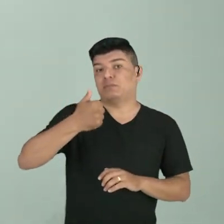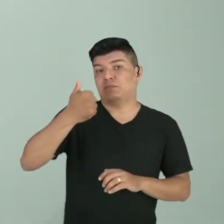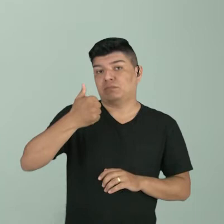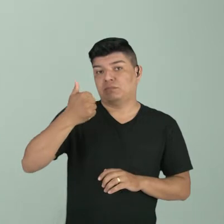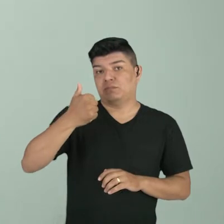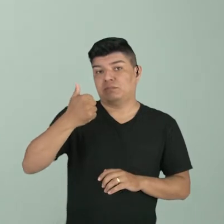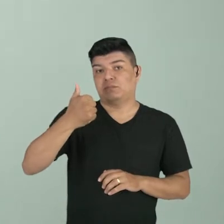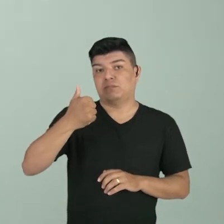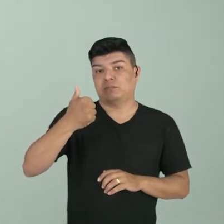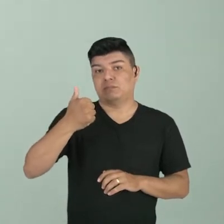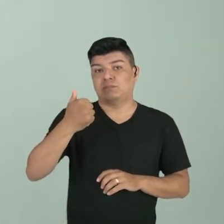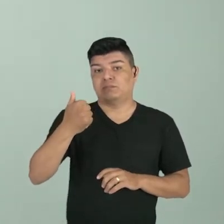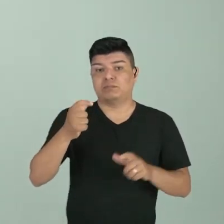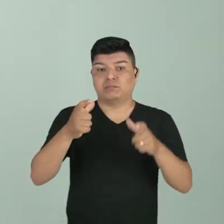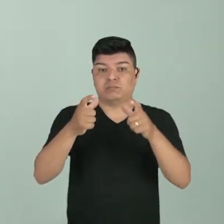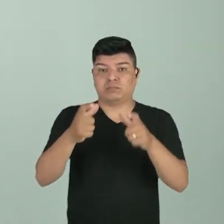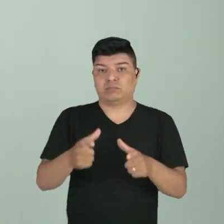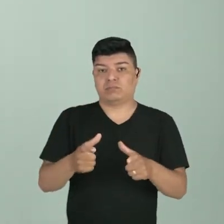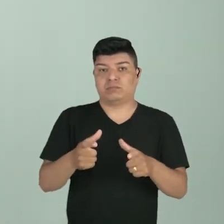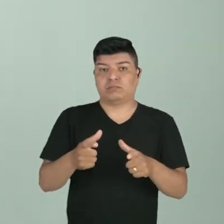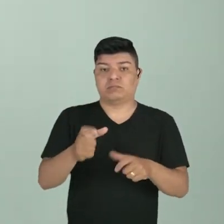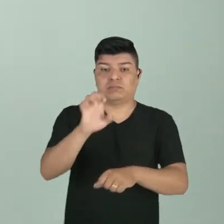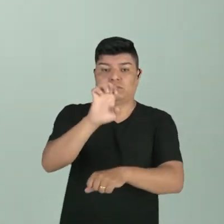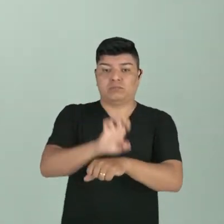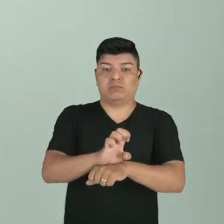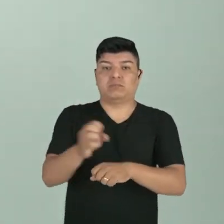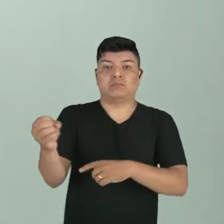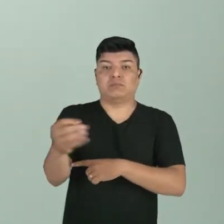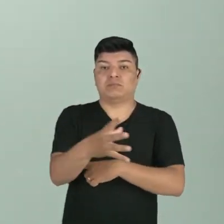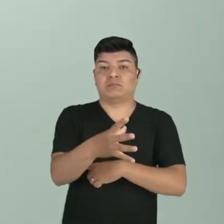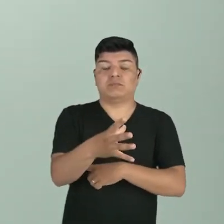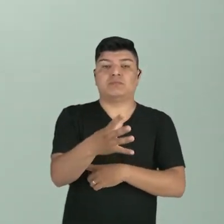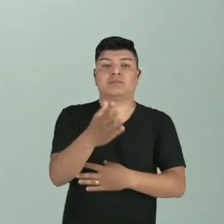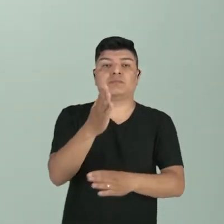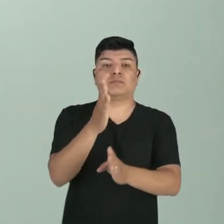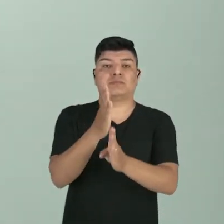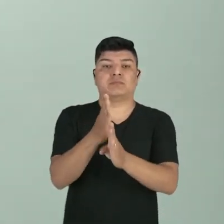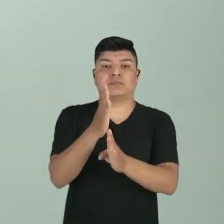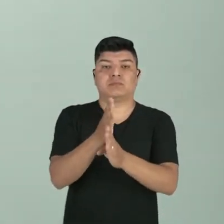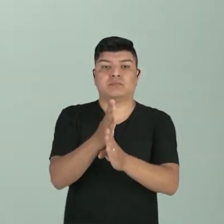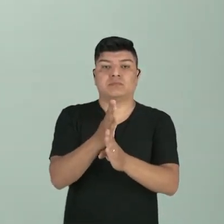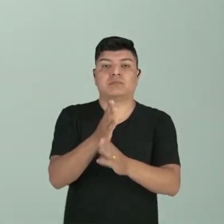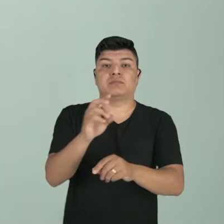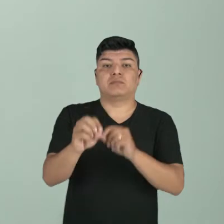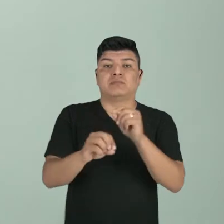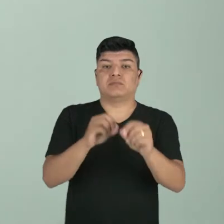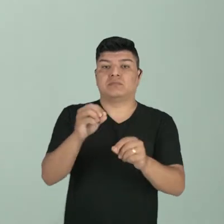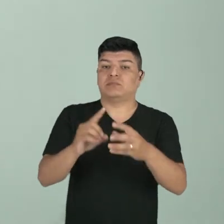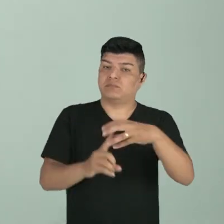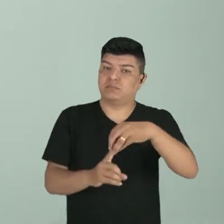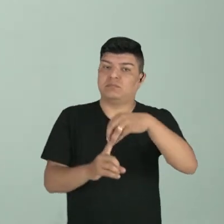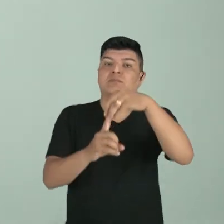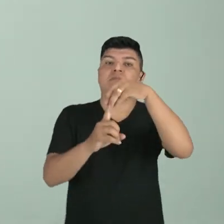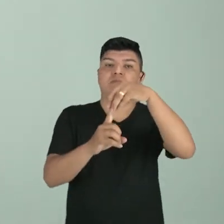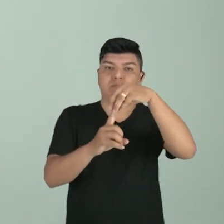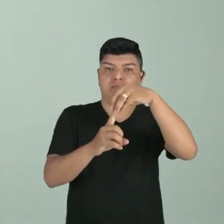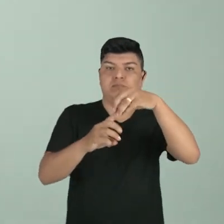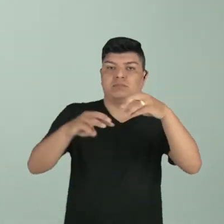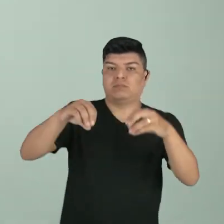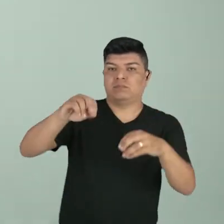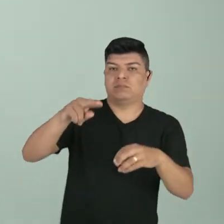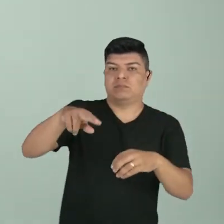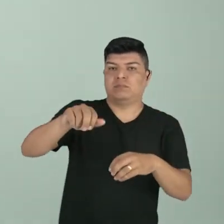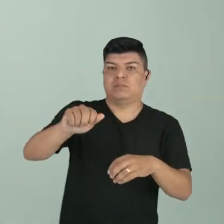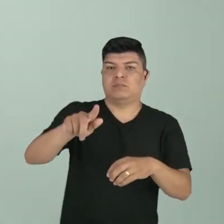primeiro formato do Estado moderno se deu com o advento das monarquias absolutistas. E